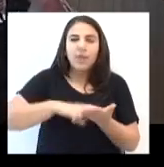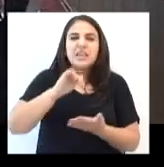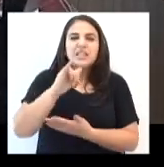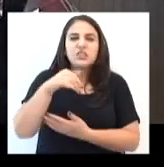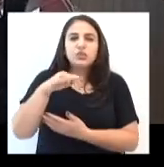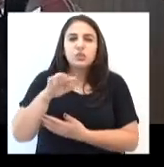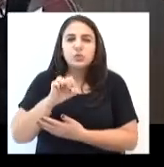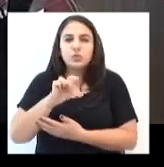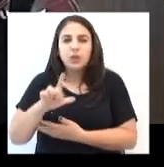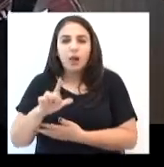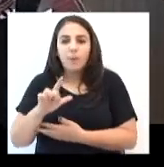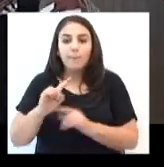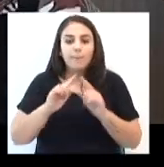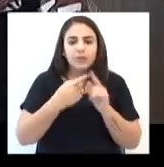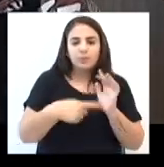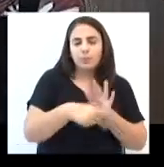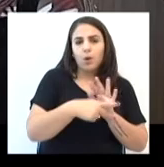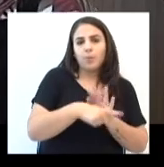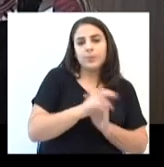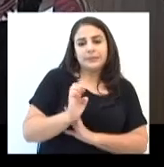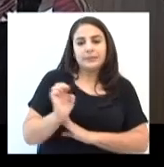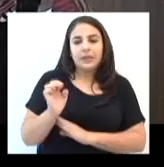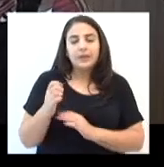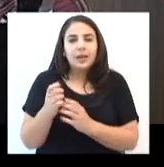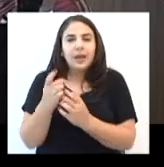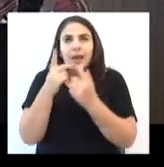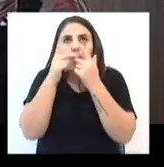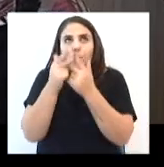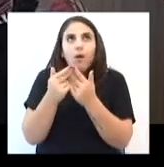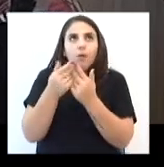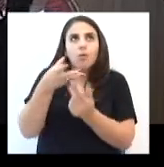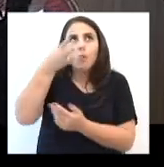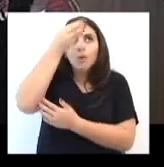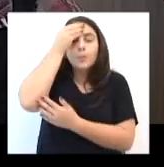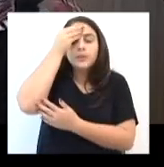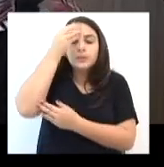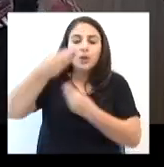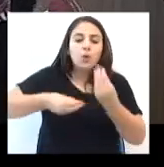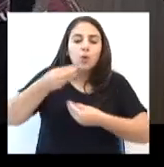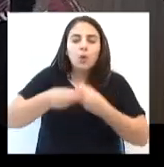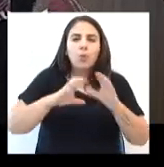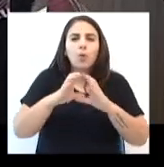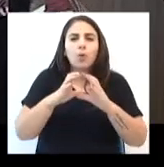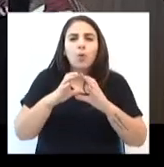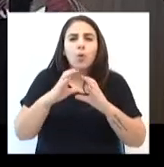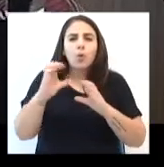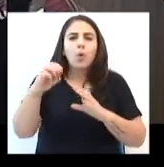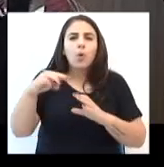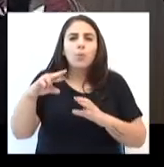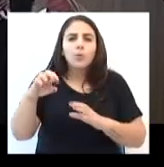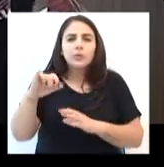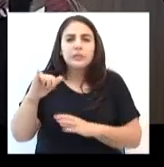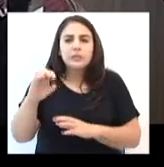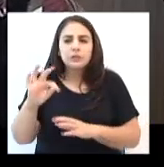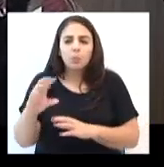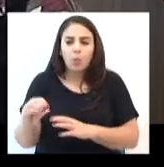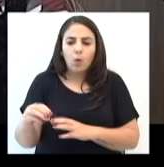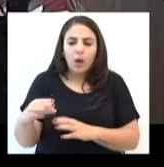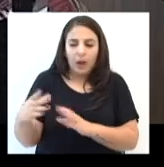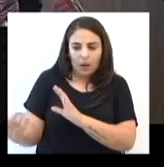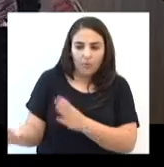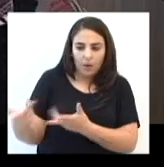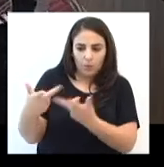mas sim uma reforma de esquerda, o que leva a população a entender como um comunismo, algo que venha simplesmente